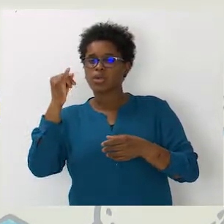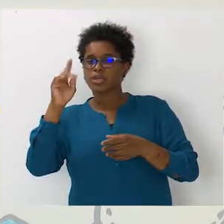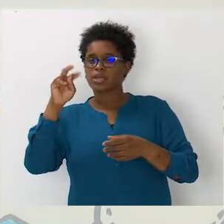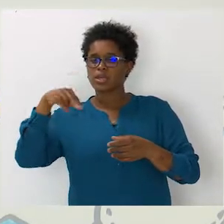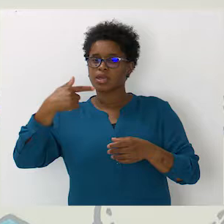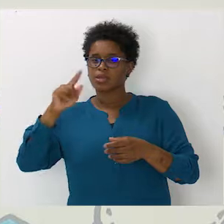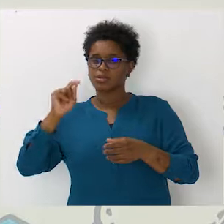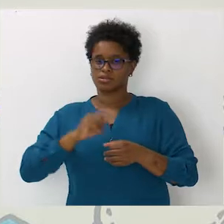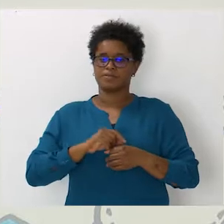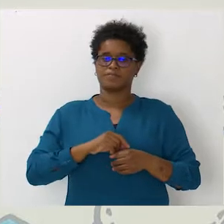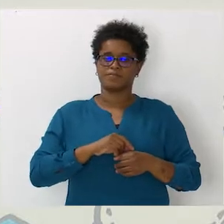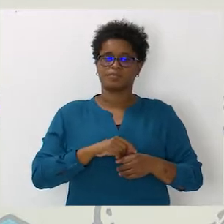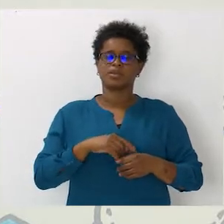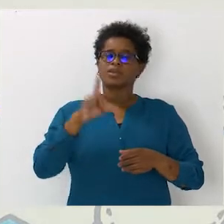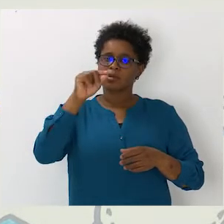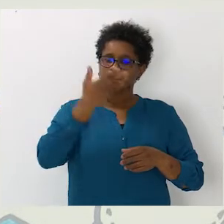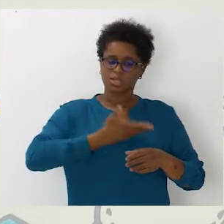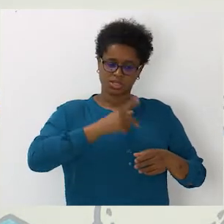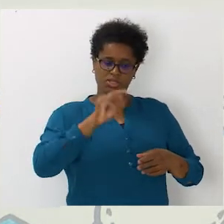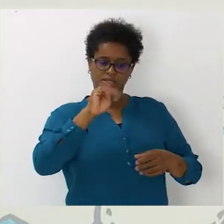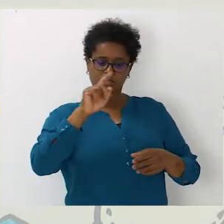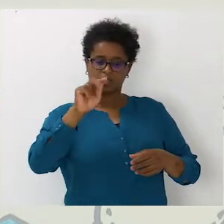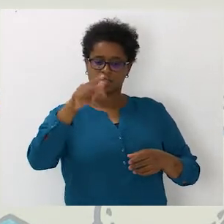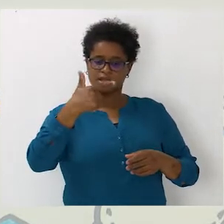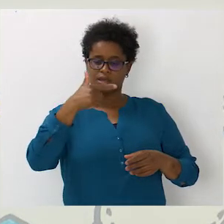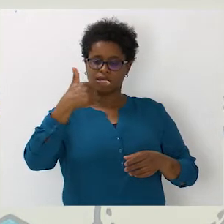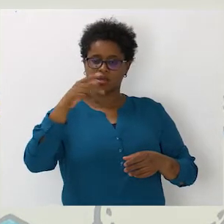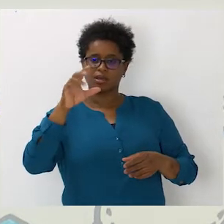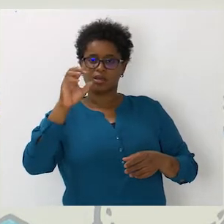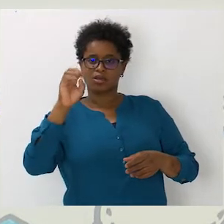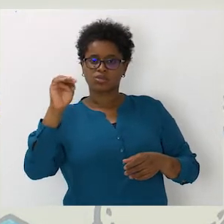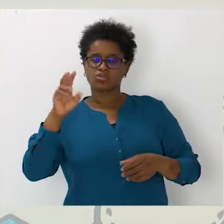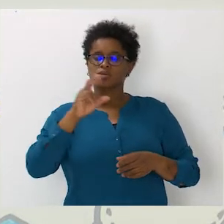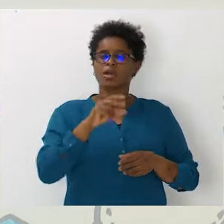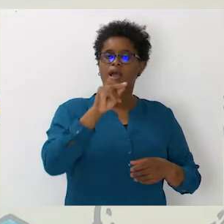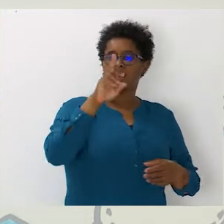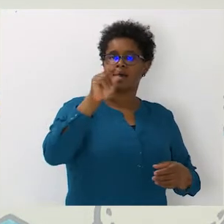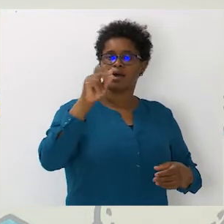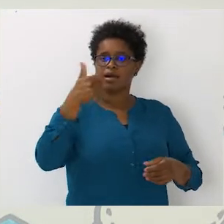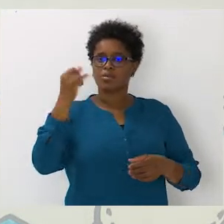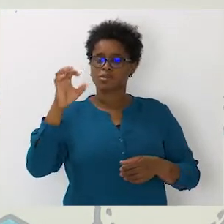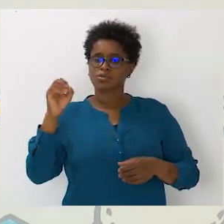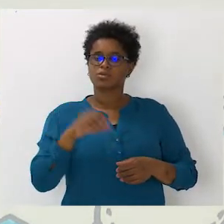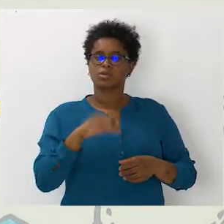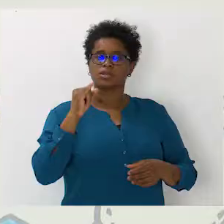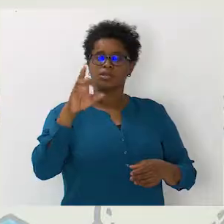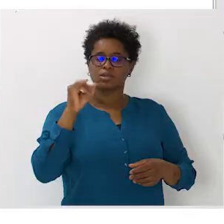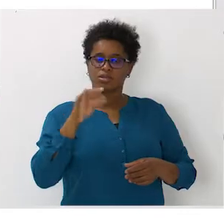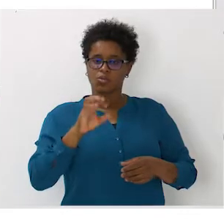oriente e os desertos, deserto arábico e deserto líbico.